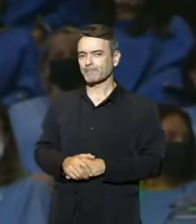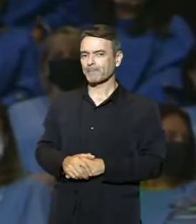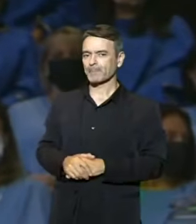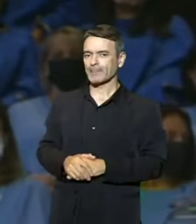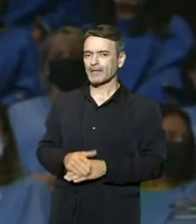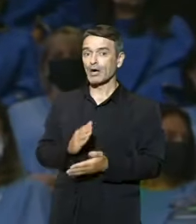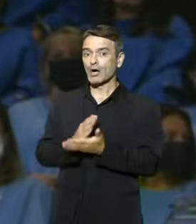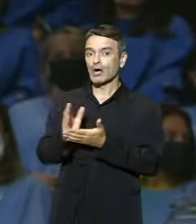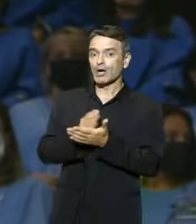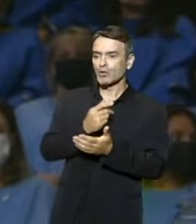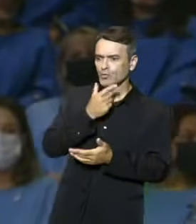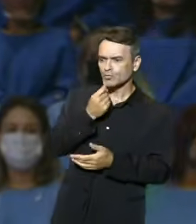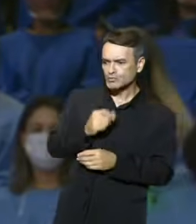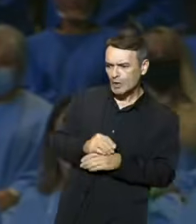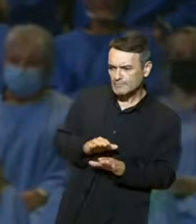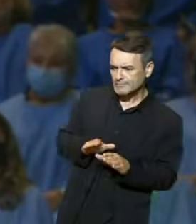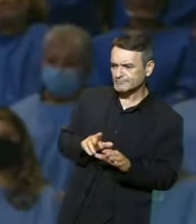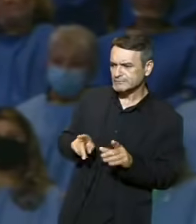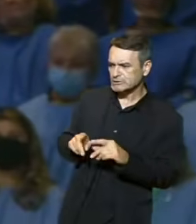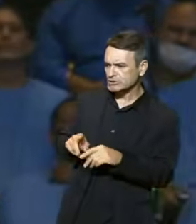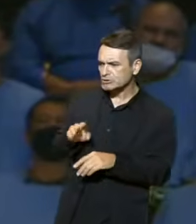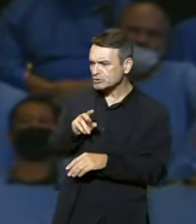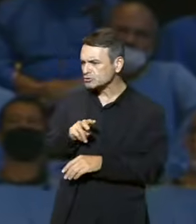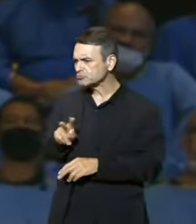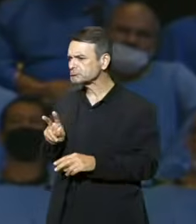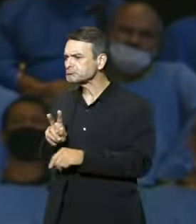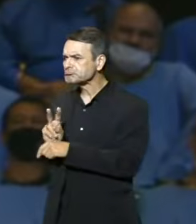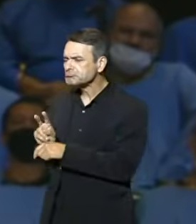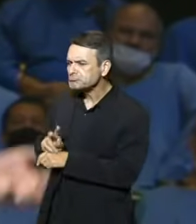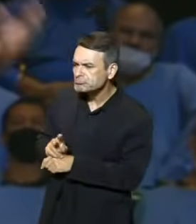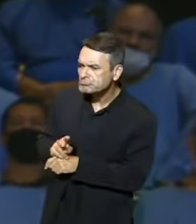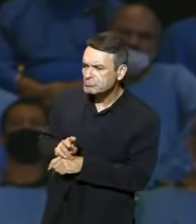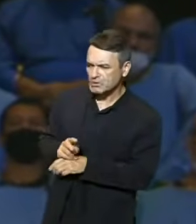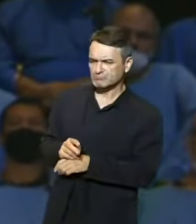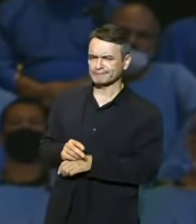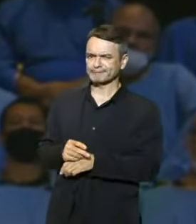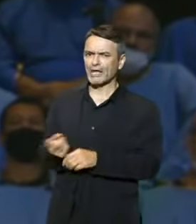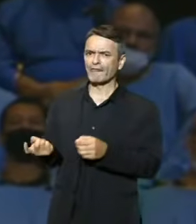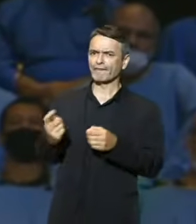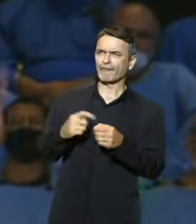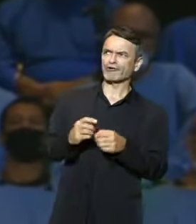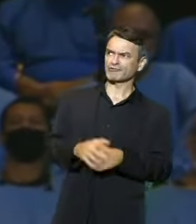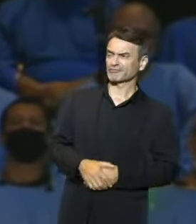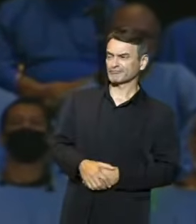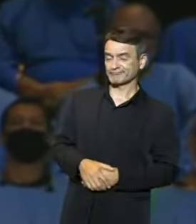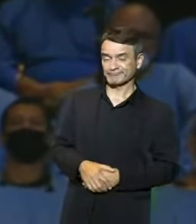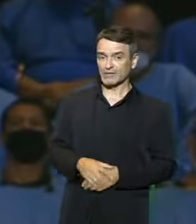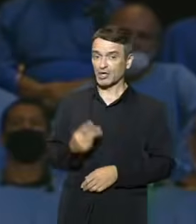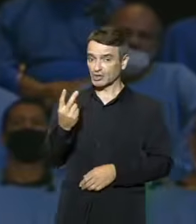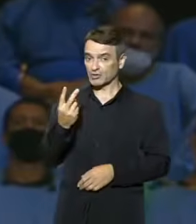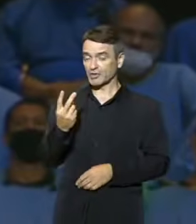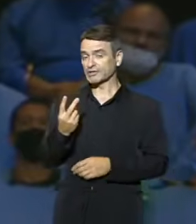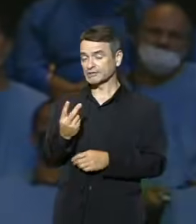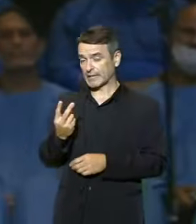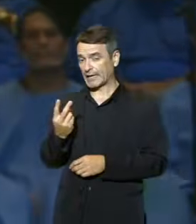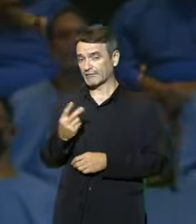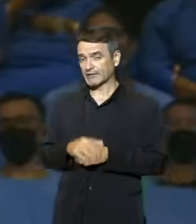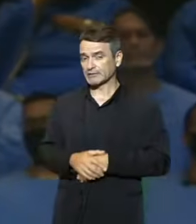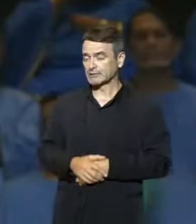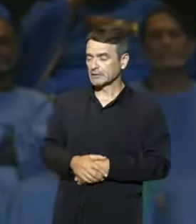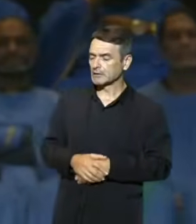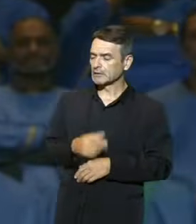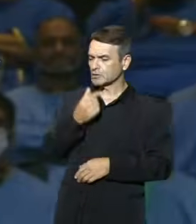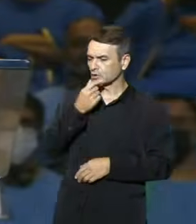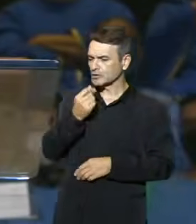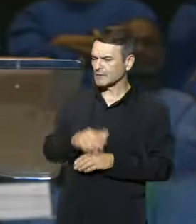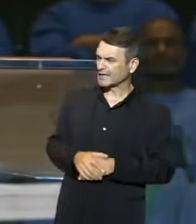vão, e mais uma vez se rebelam contra Deus, e começam a trazer os resultados, e dois deles, Josué e Caleb, dizem: